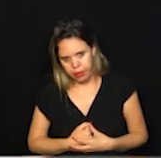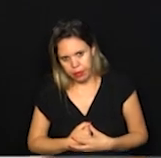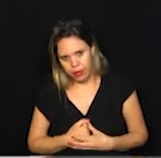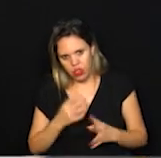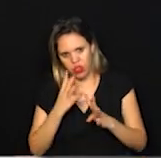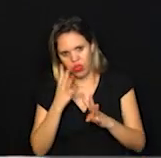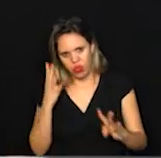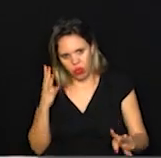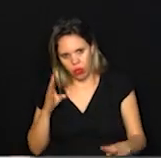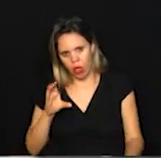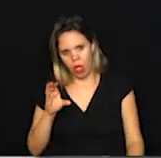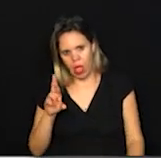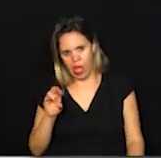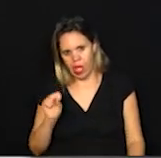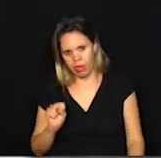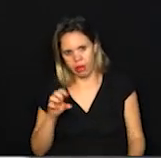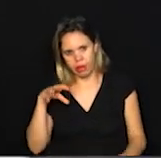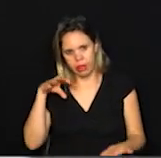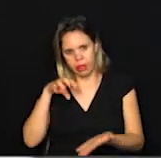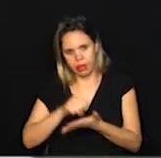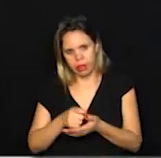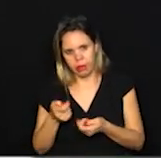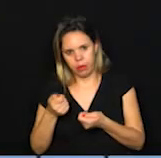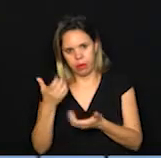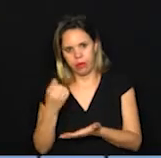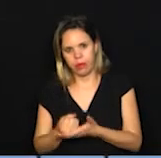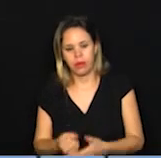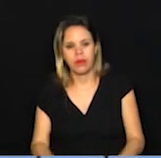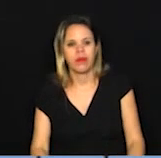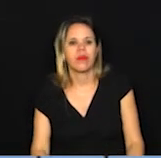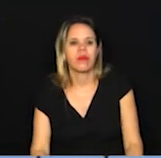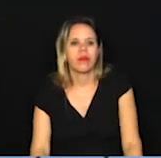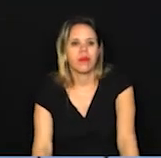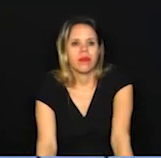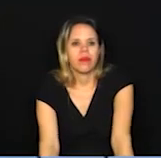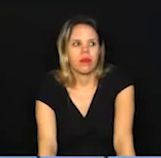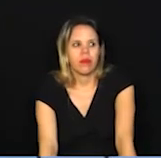fila do CRAS para se cadastrar para receber benefícios.